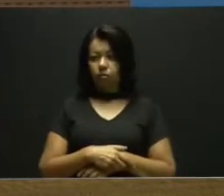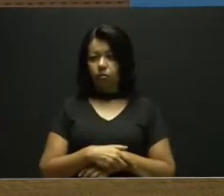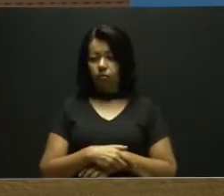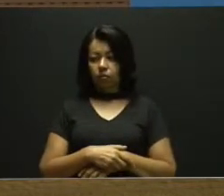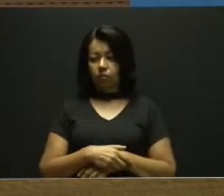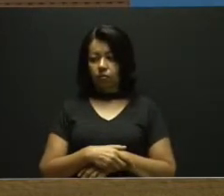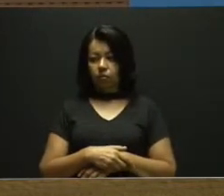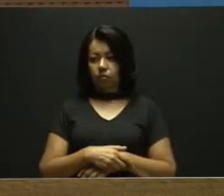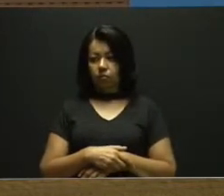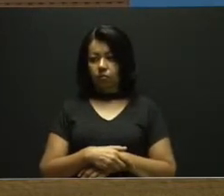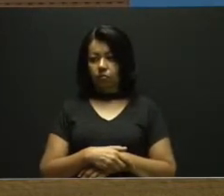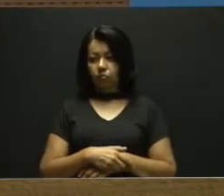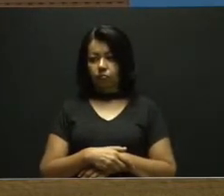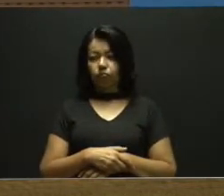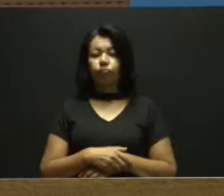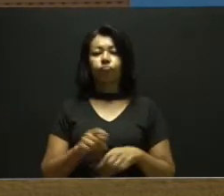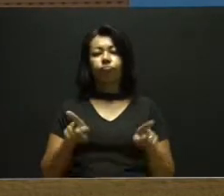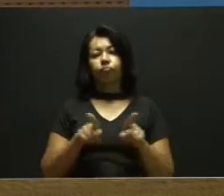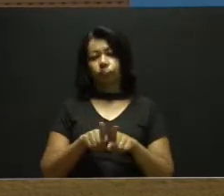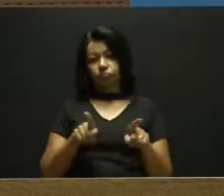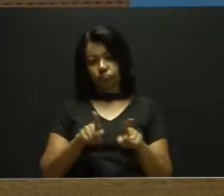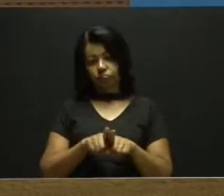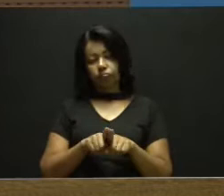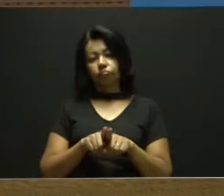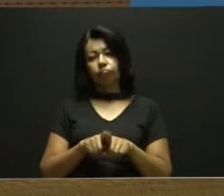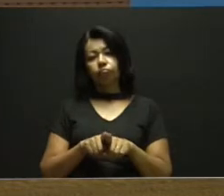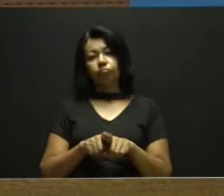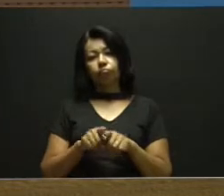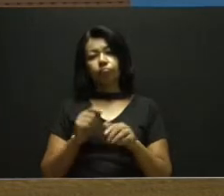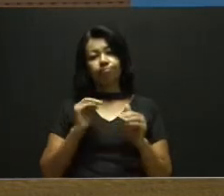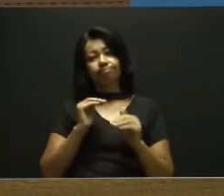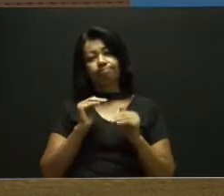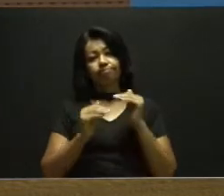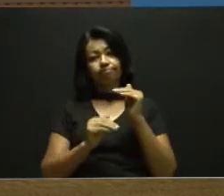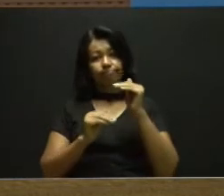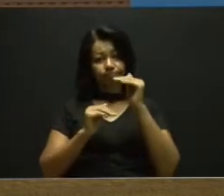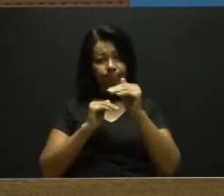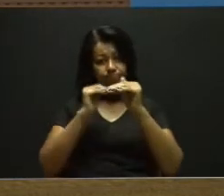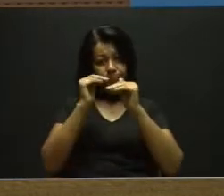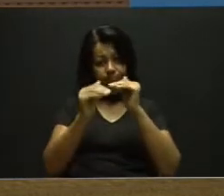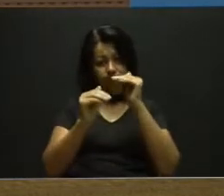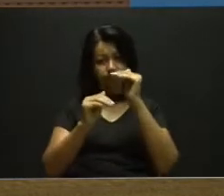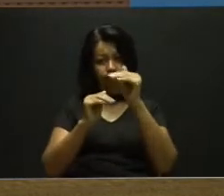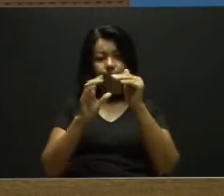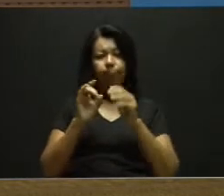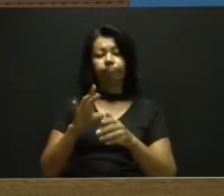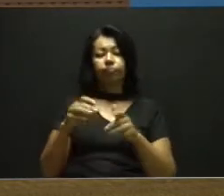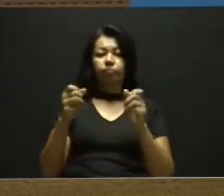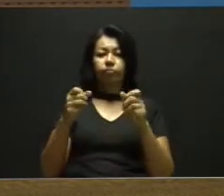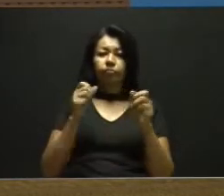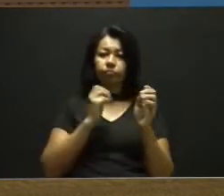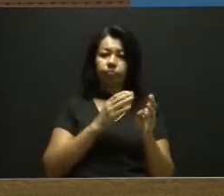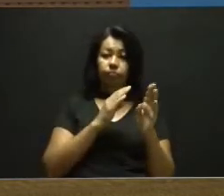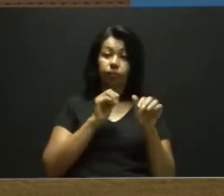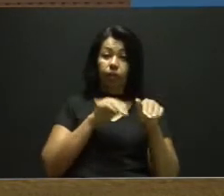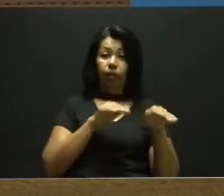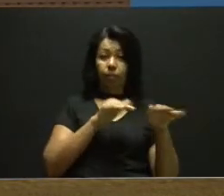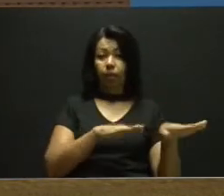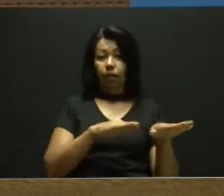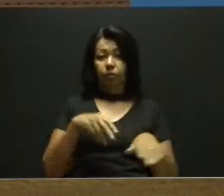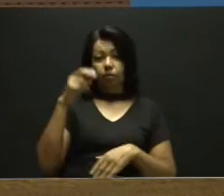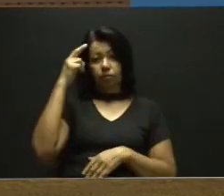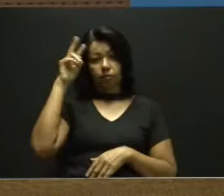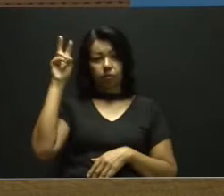e assim nós viemos jogando canta passo nessa história